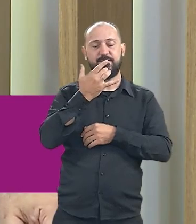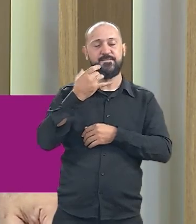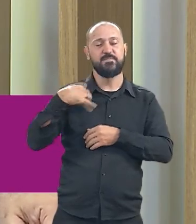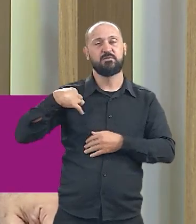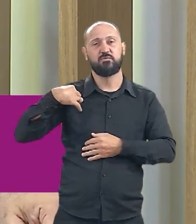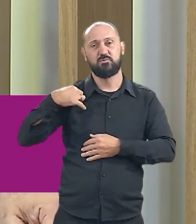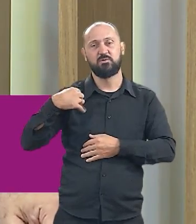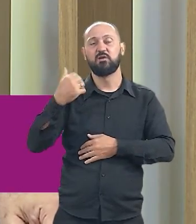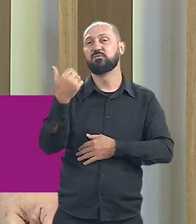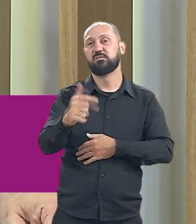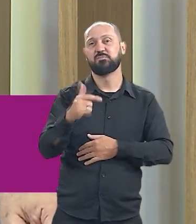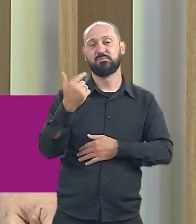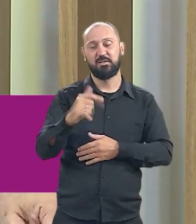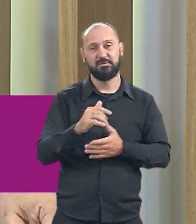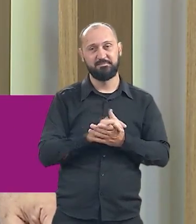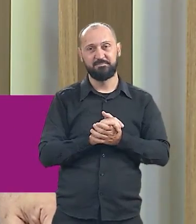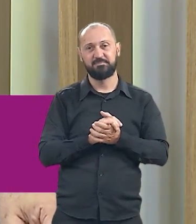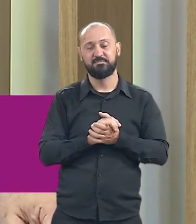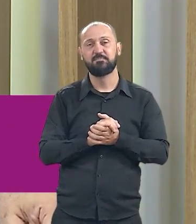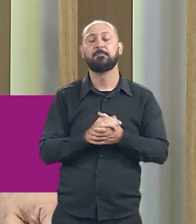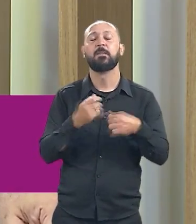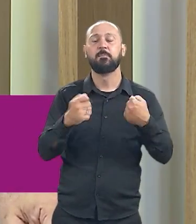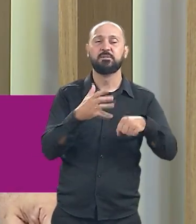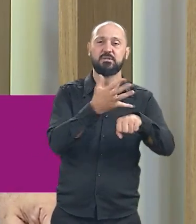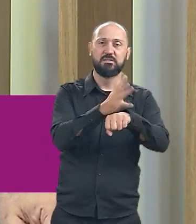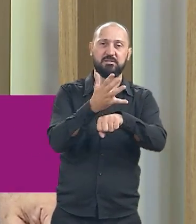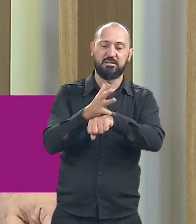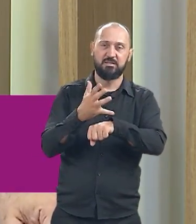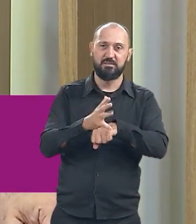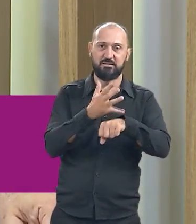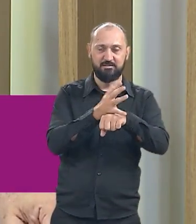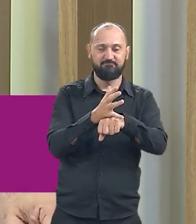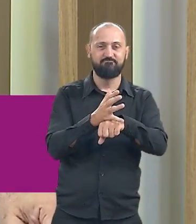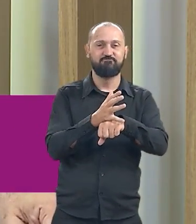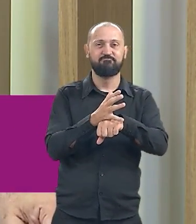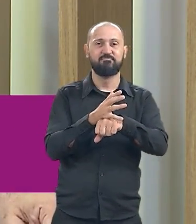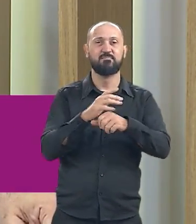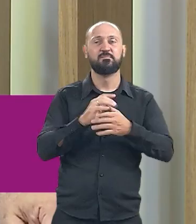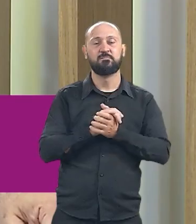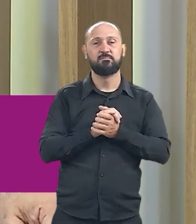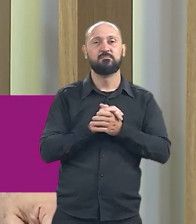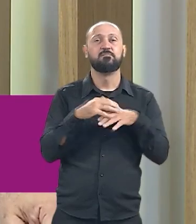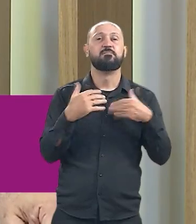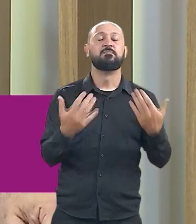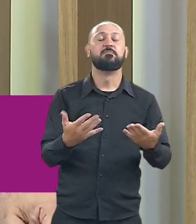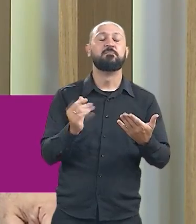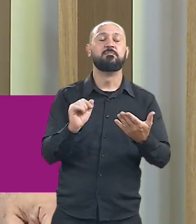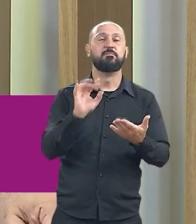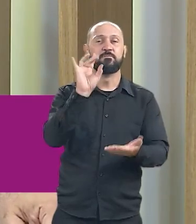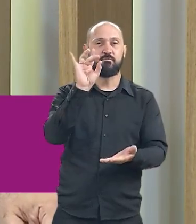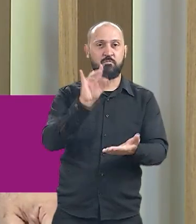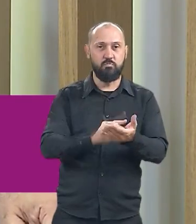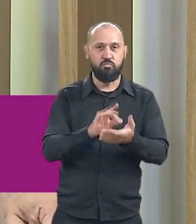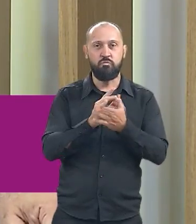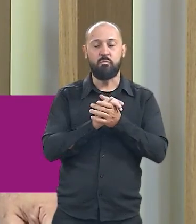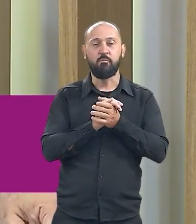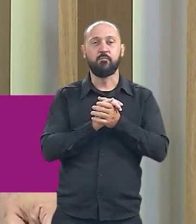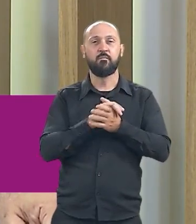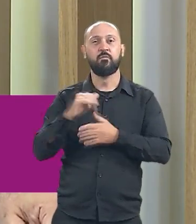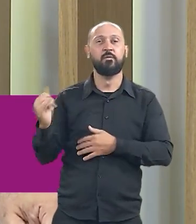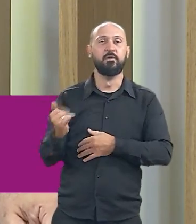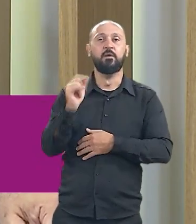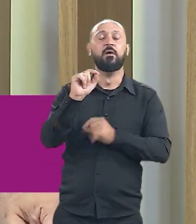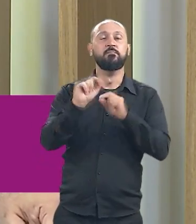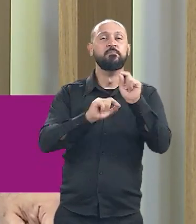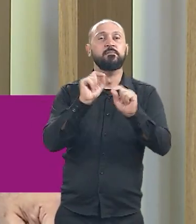tem que treinar, tem que, né? Mas, enfim, na verdade, o importante também é levar a proposta de vida,